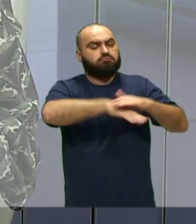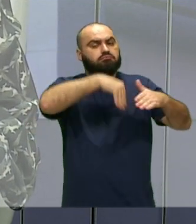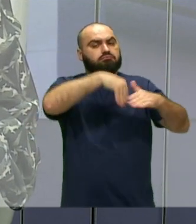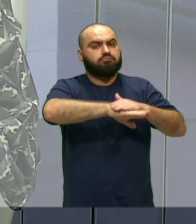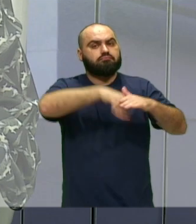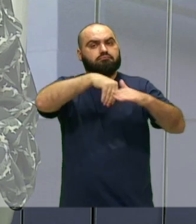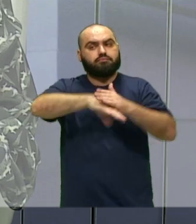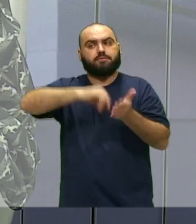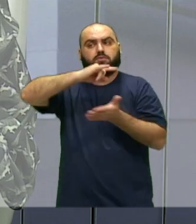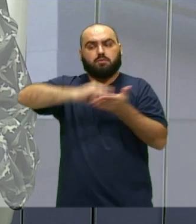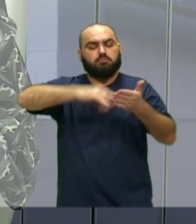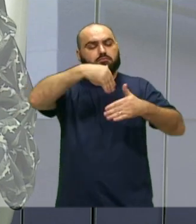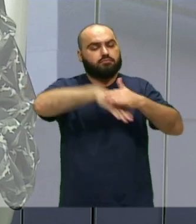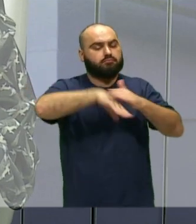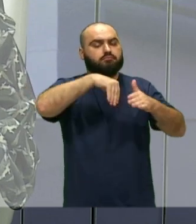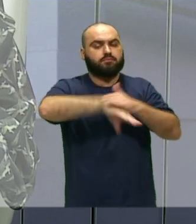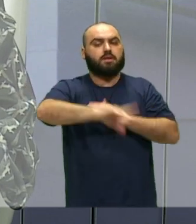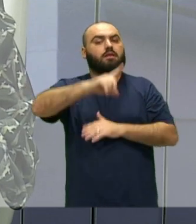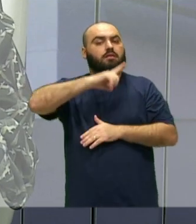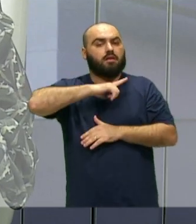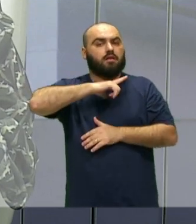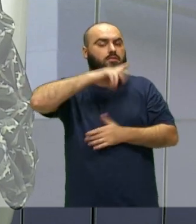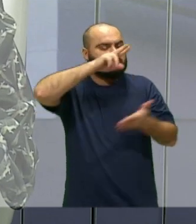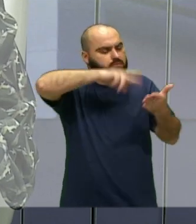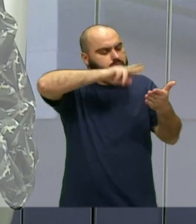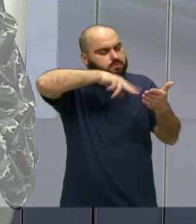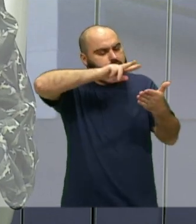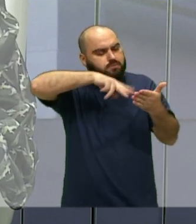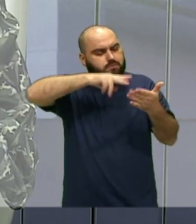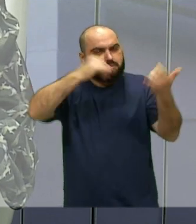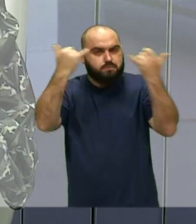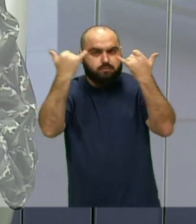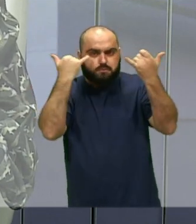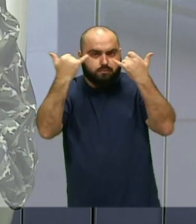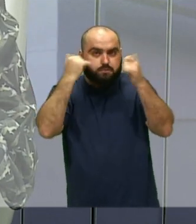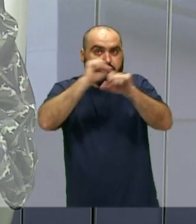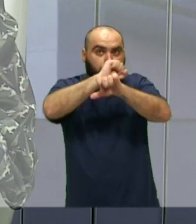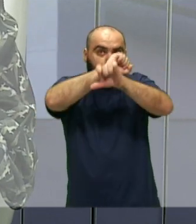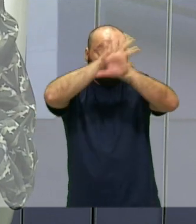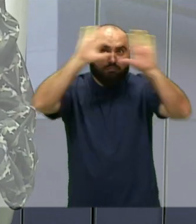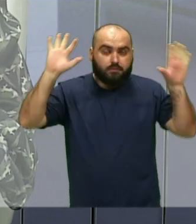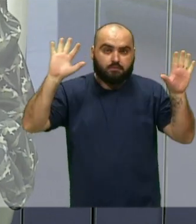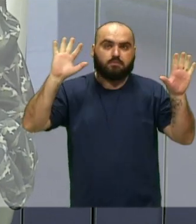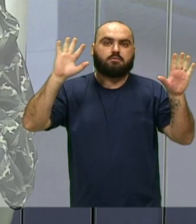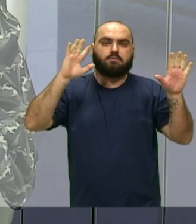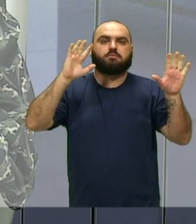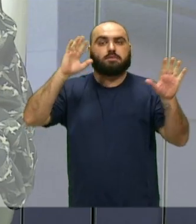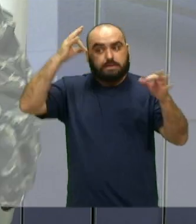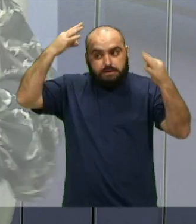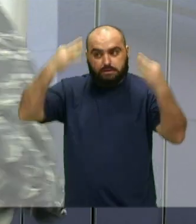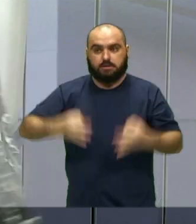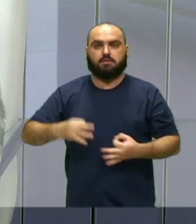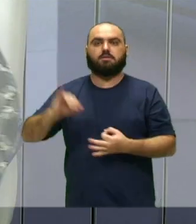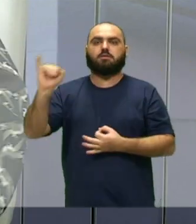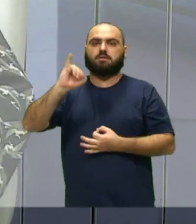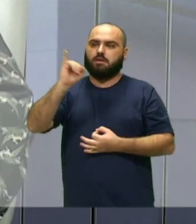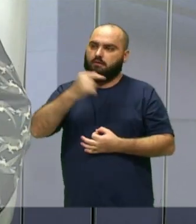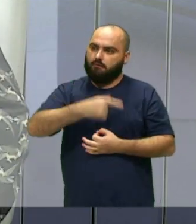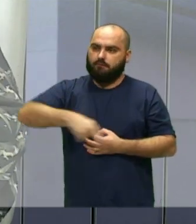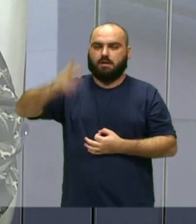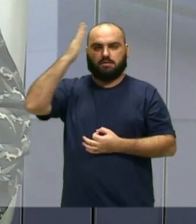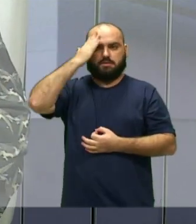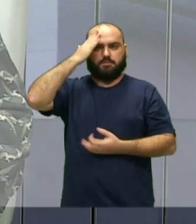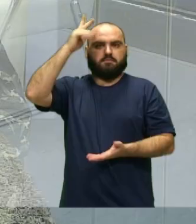dos documentos e assim que eu tiver apurado todas essas informações, com certeza o itajaiense vai saber do que eu estou